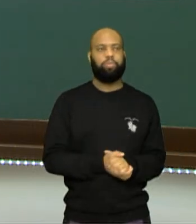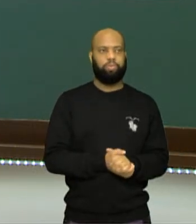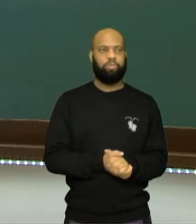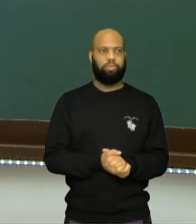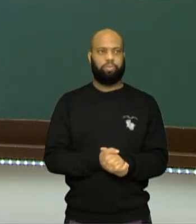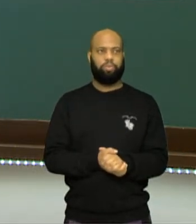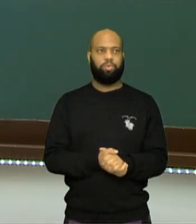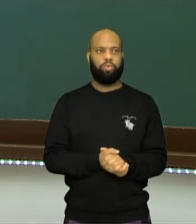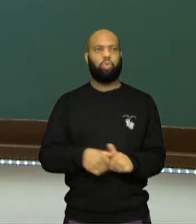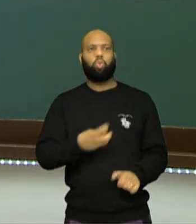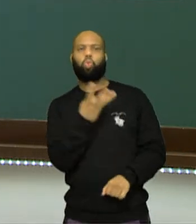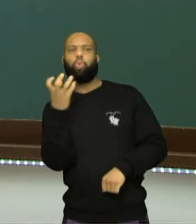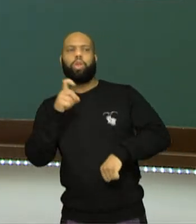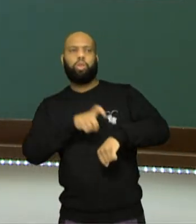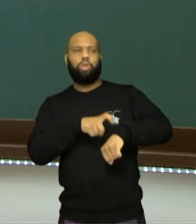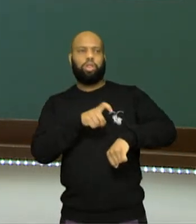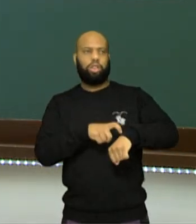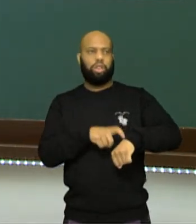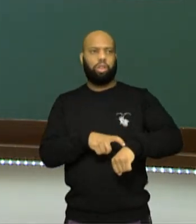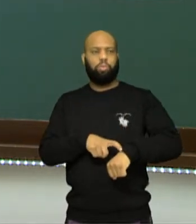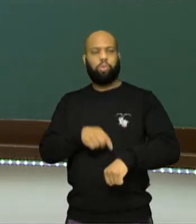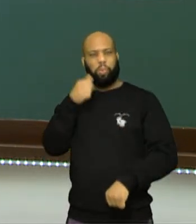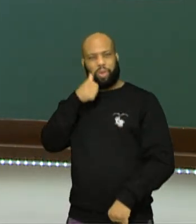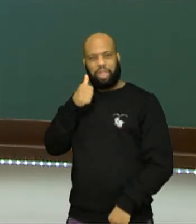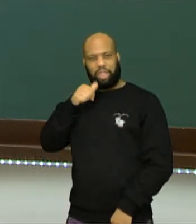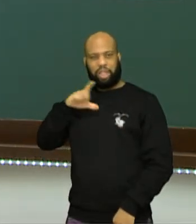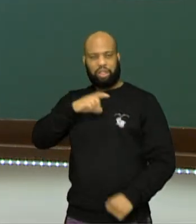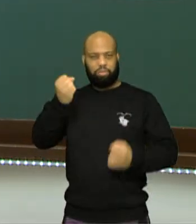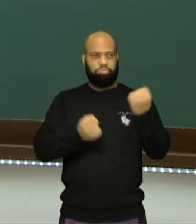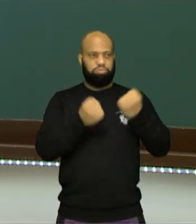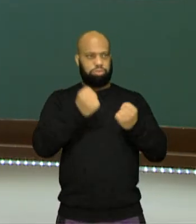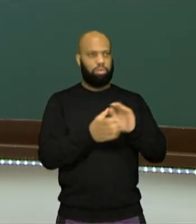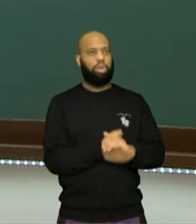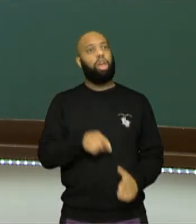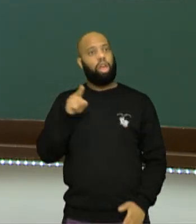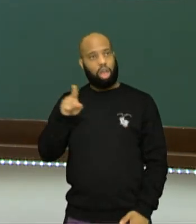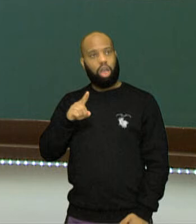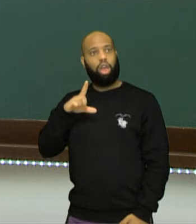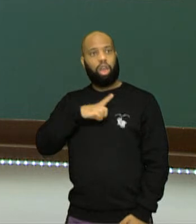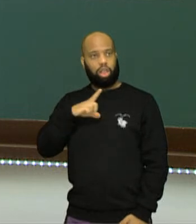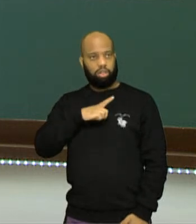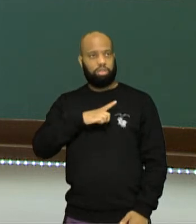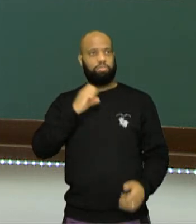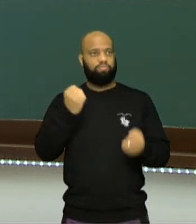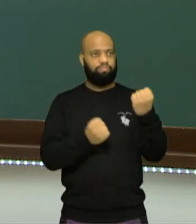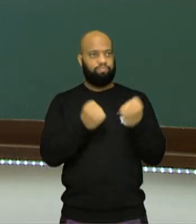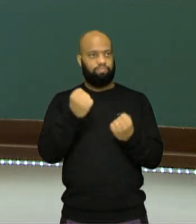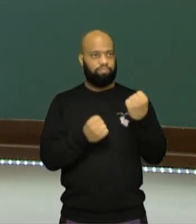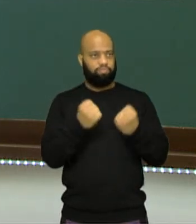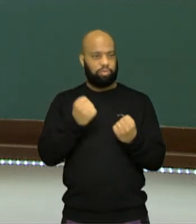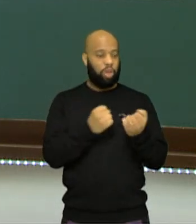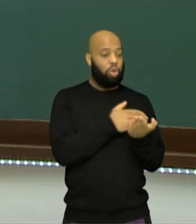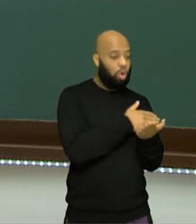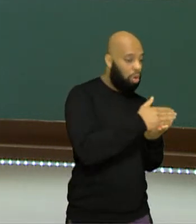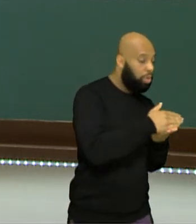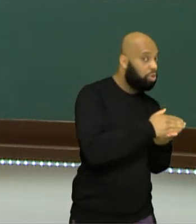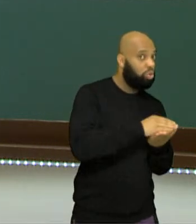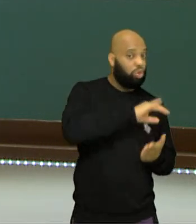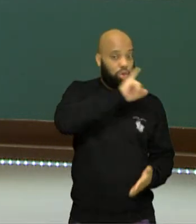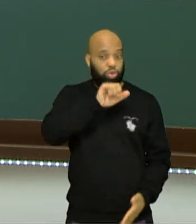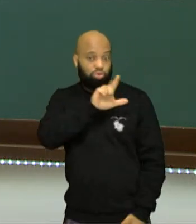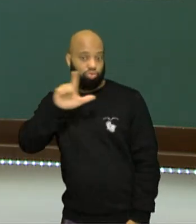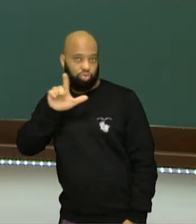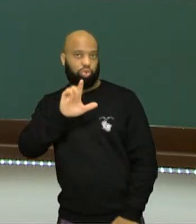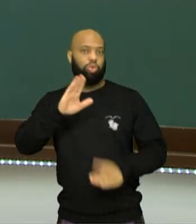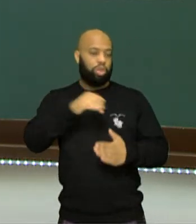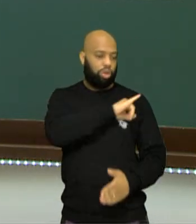car? Por quanto tempo que a Bridget tem um carro? She's had a car since July. Ela tem um carro desde julho.